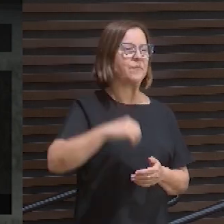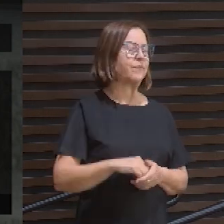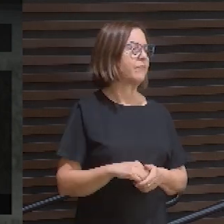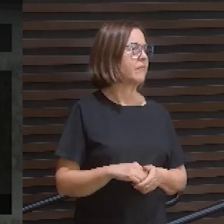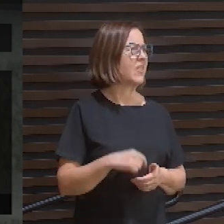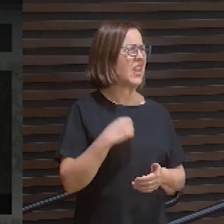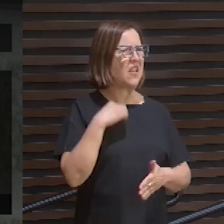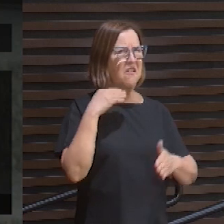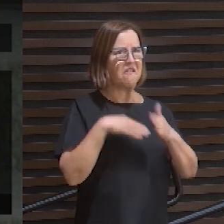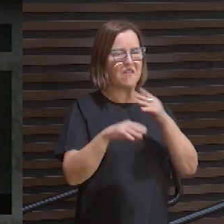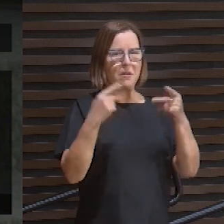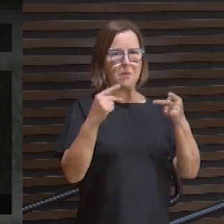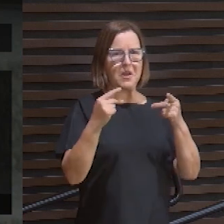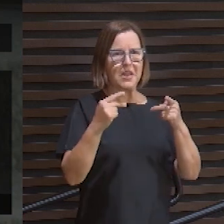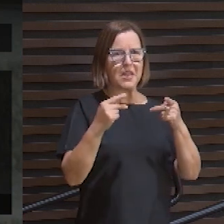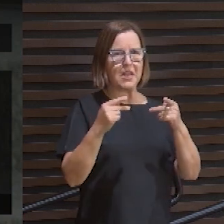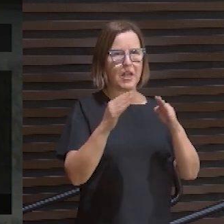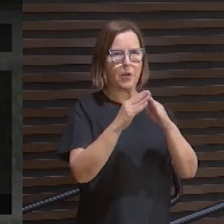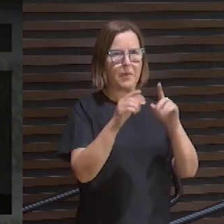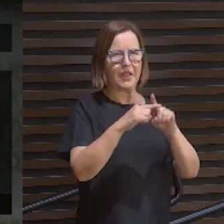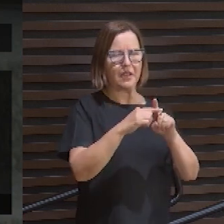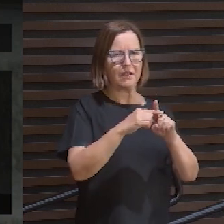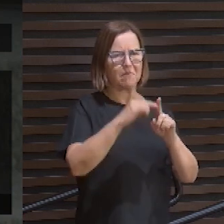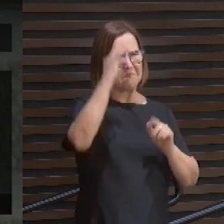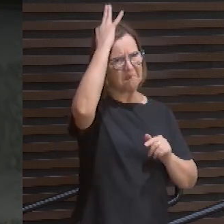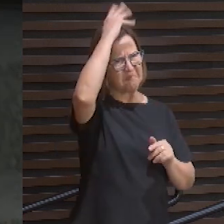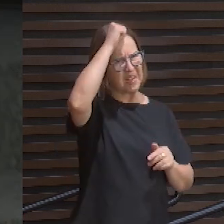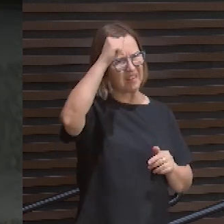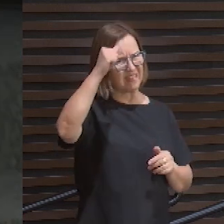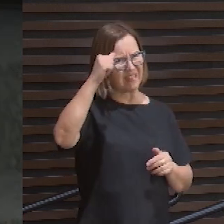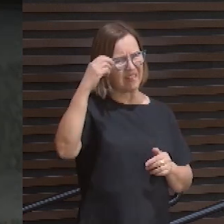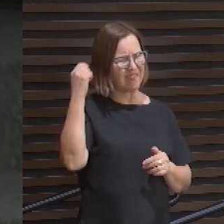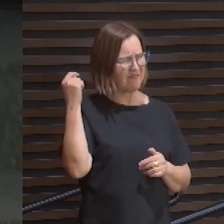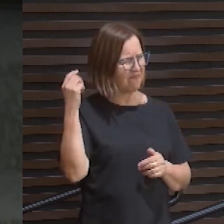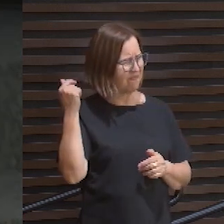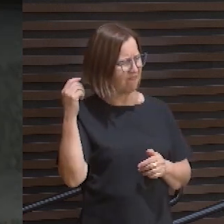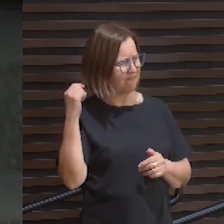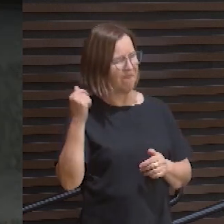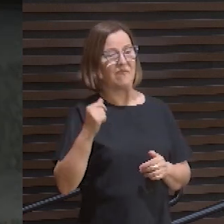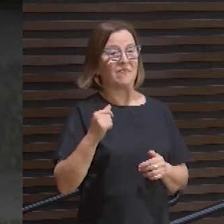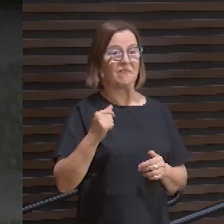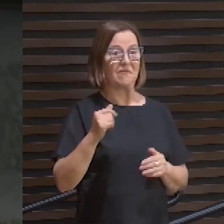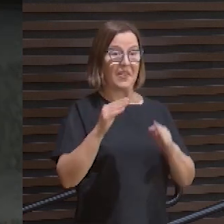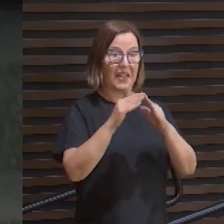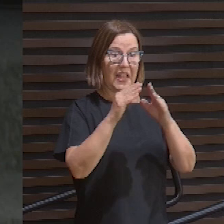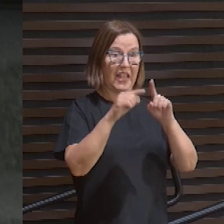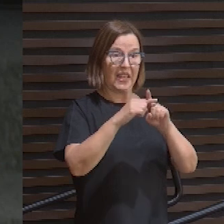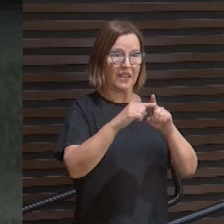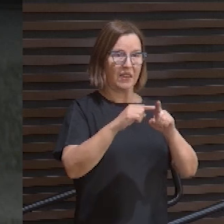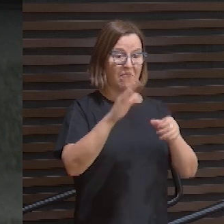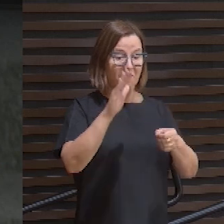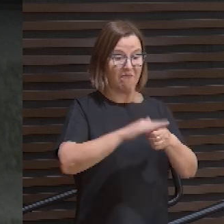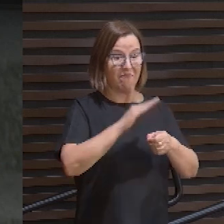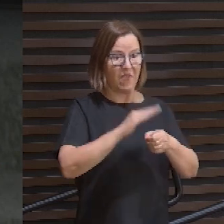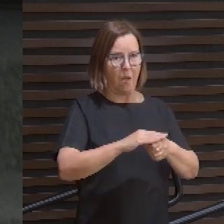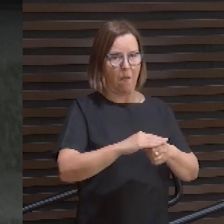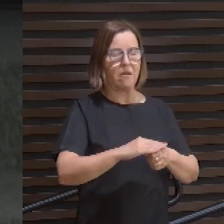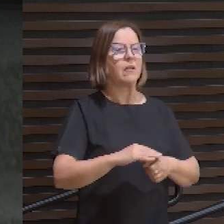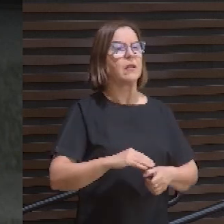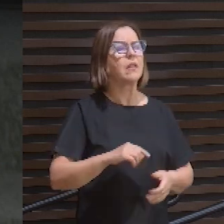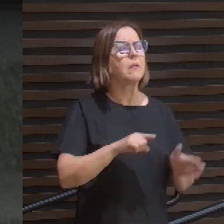pregar numa igreja do Mato Grosso há muitos anos, a igreja estava bastante cheia, e eu